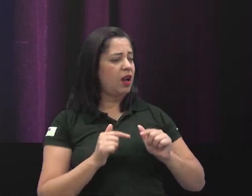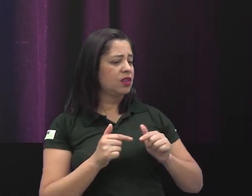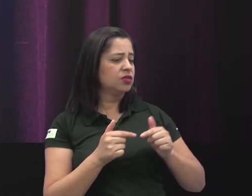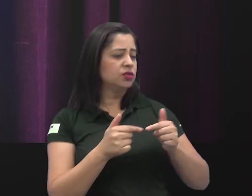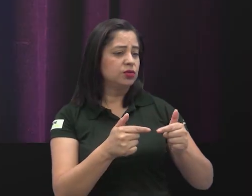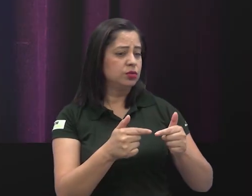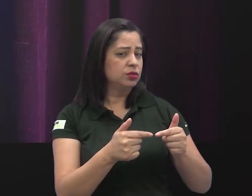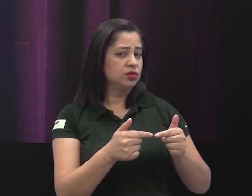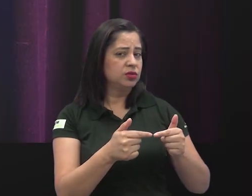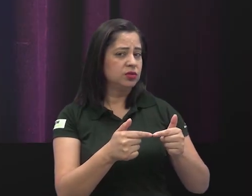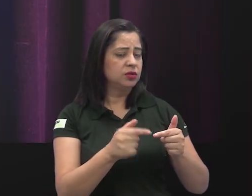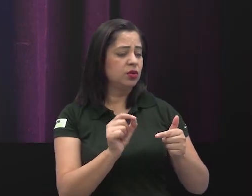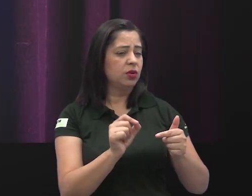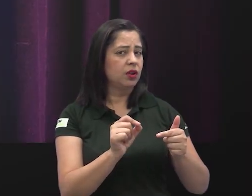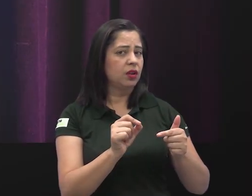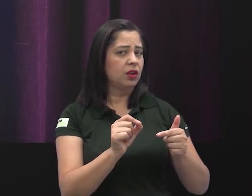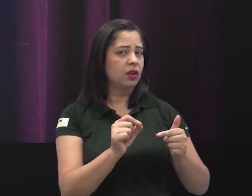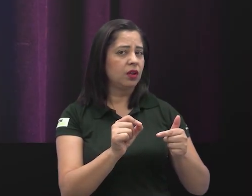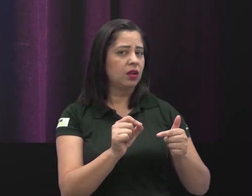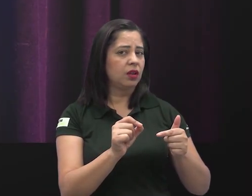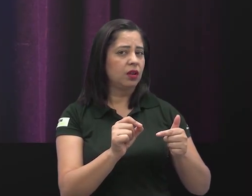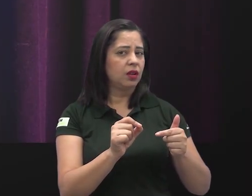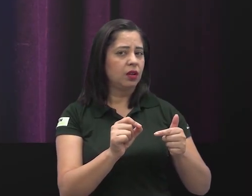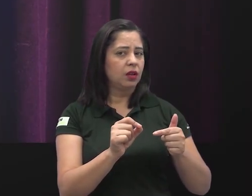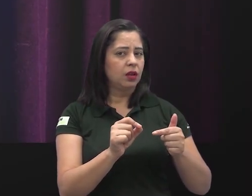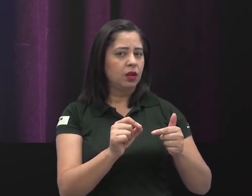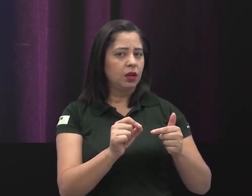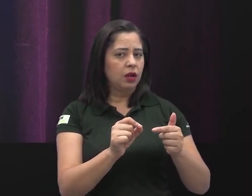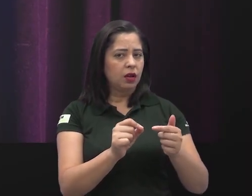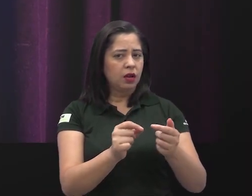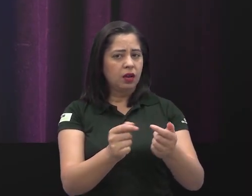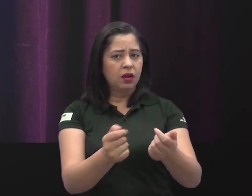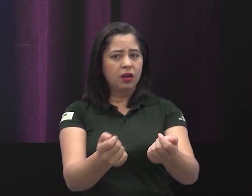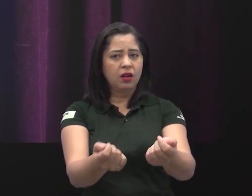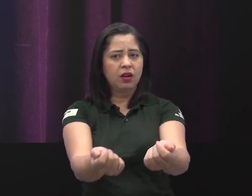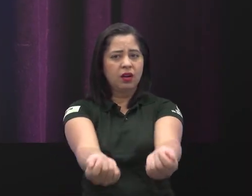Sua atitude não poderia ser outra.